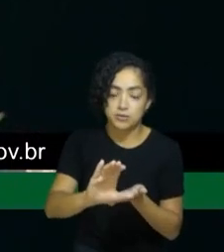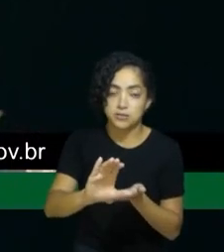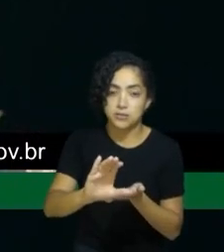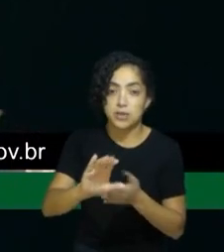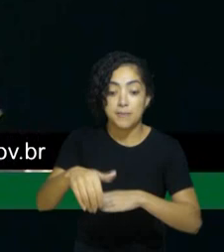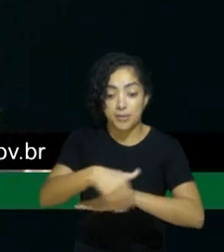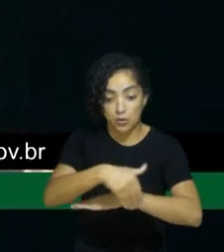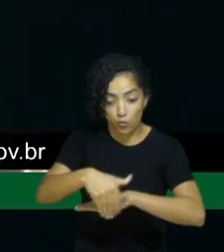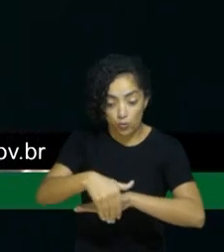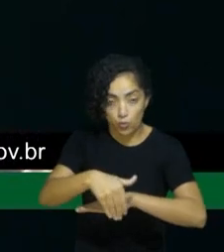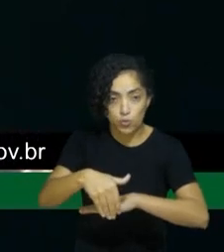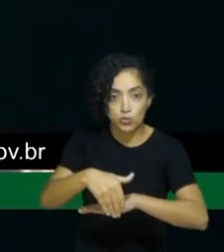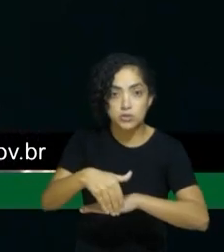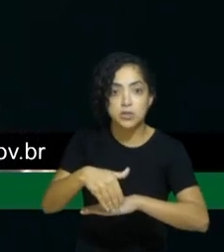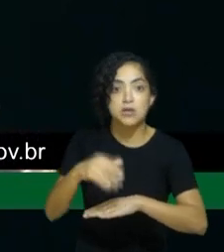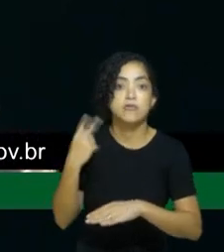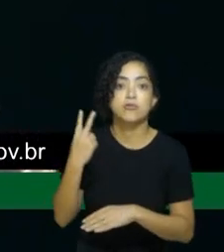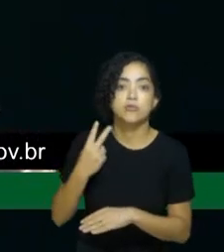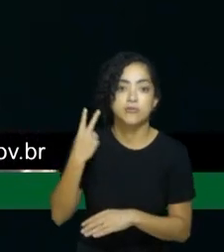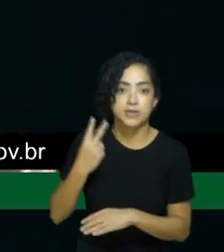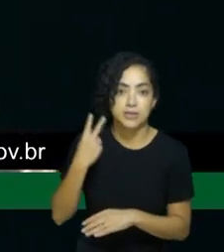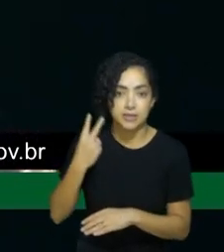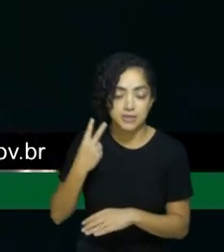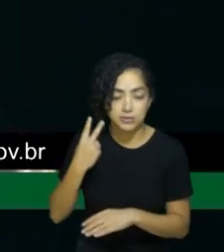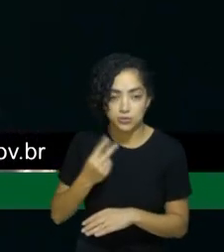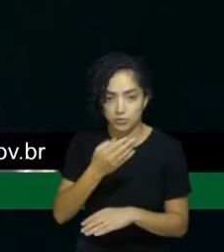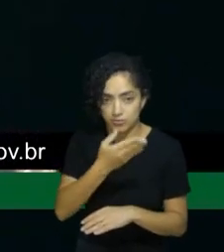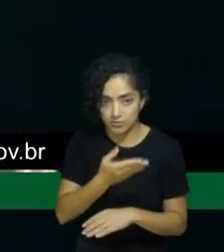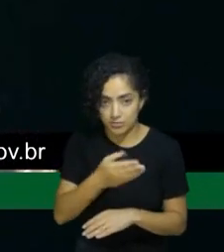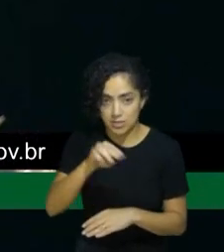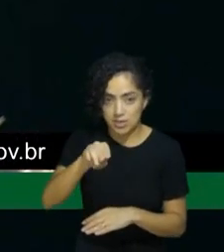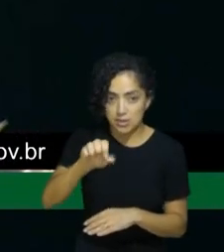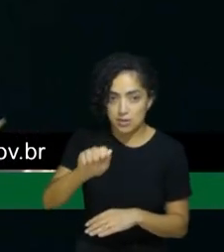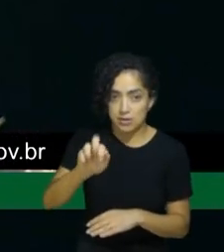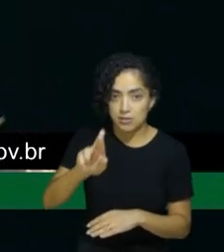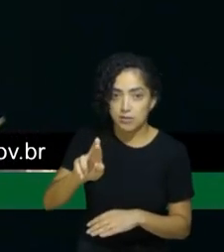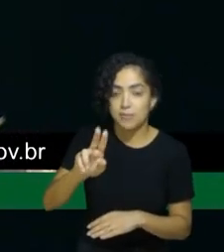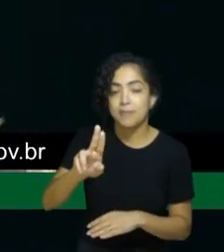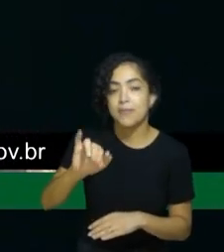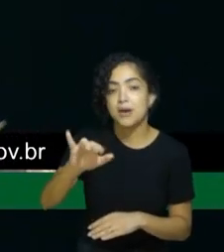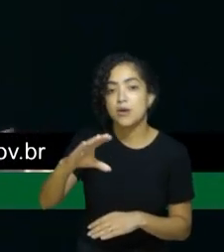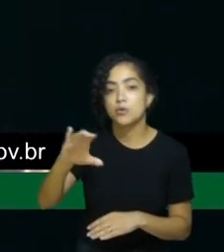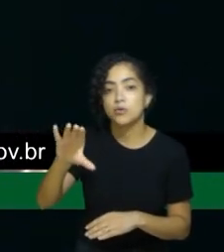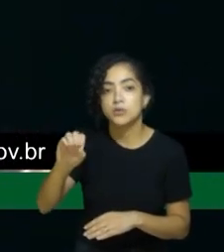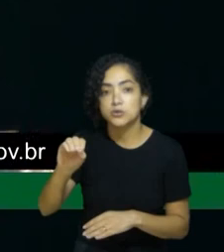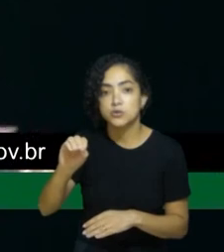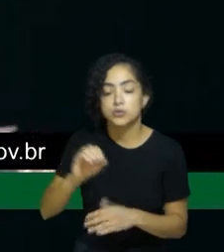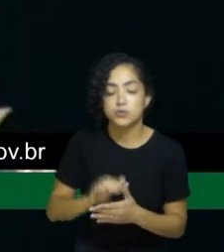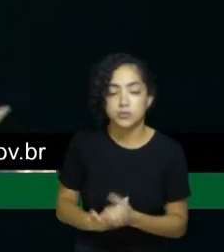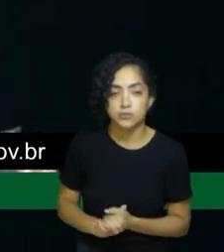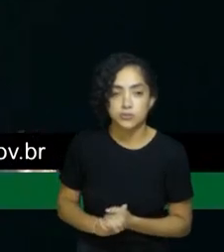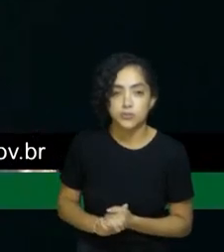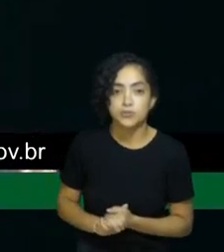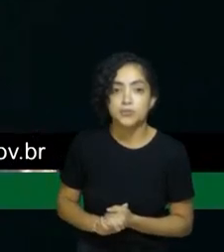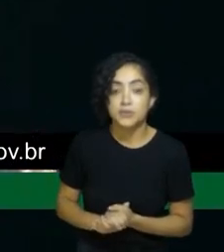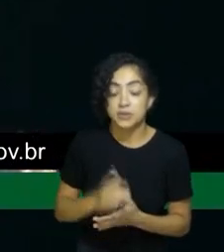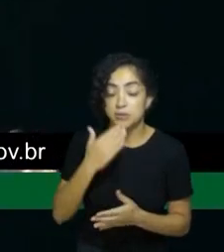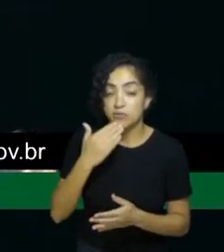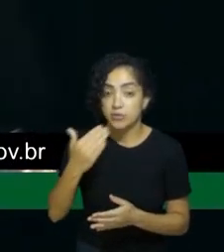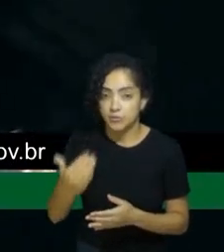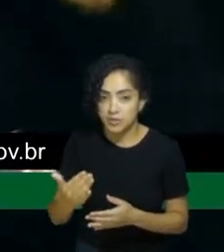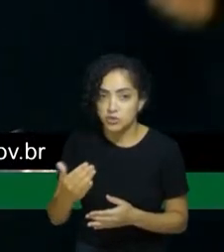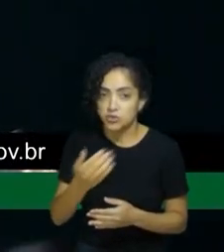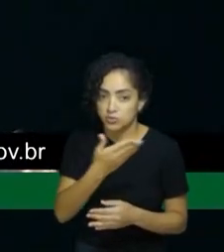Marilândia foi o vereador Maurício Gol Cadê o vereador Maurício ele estava aí Rua Marilândia foi solicitação do Vereador